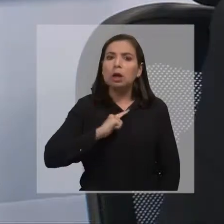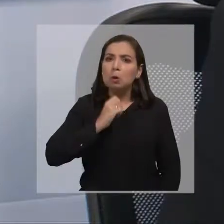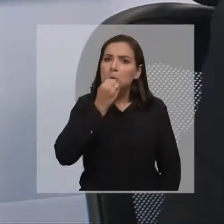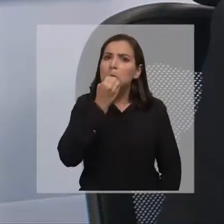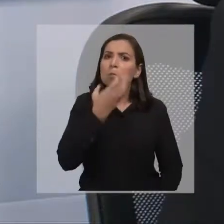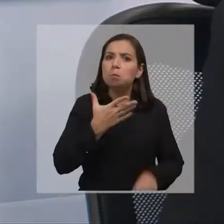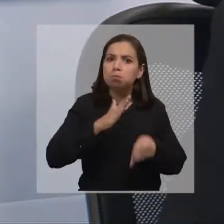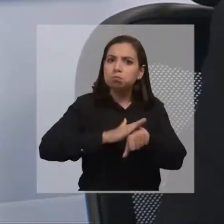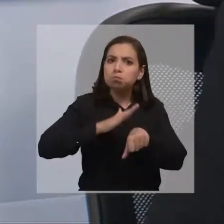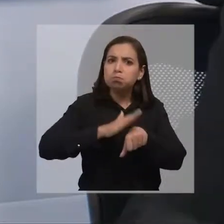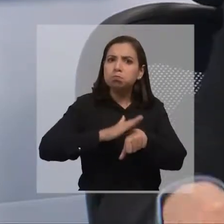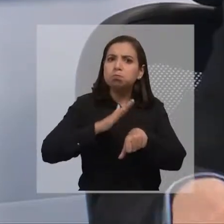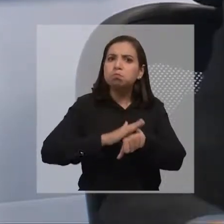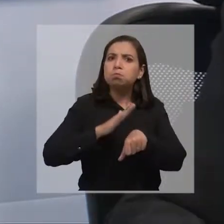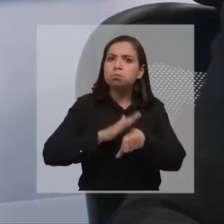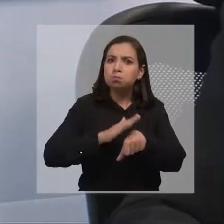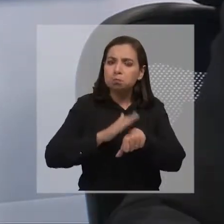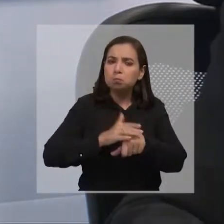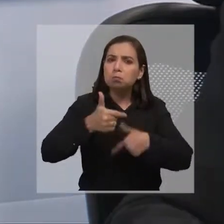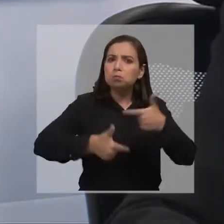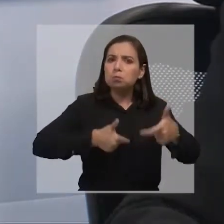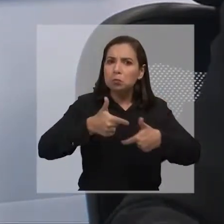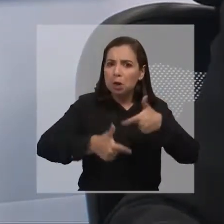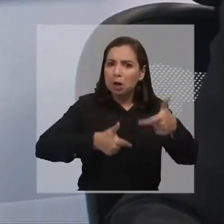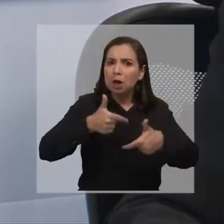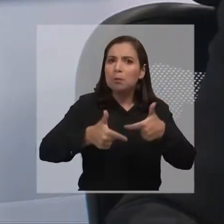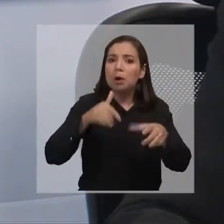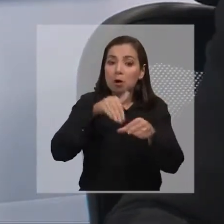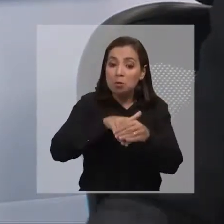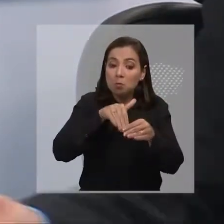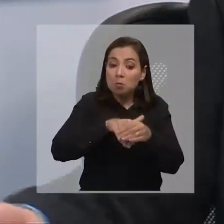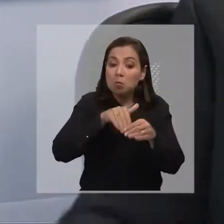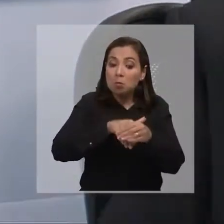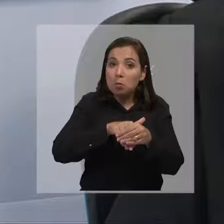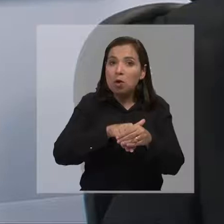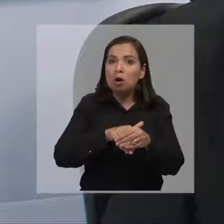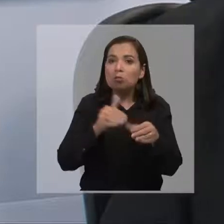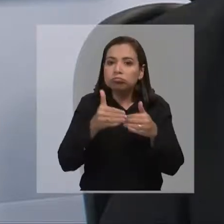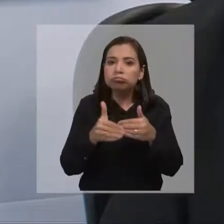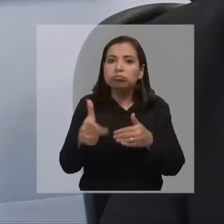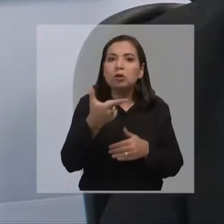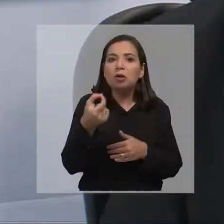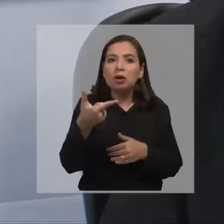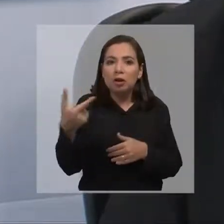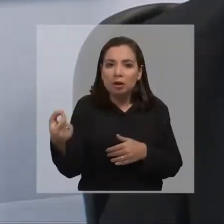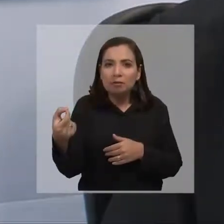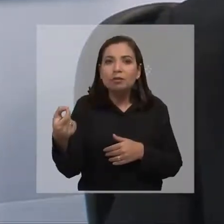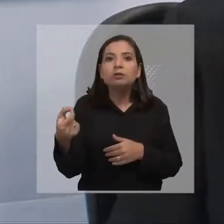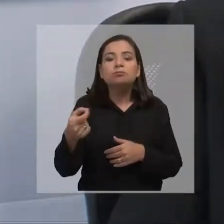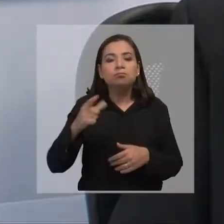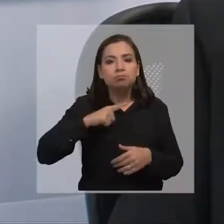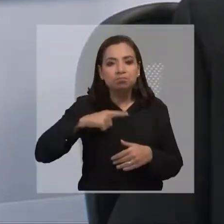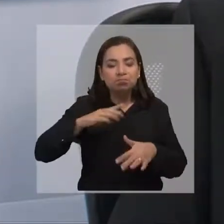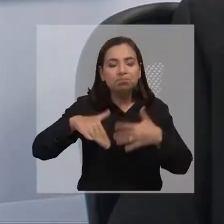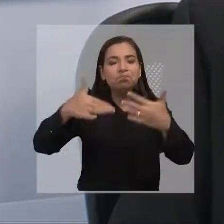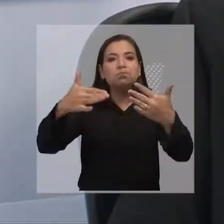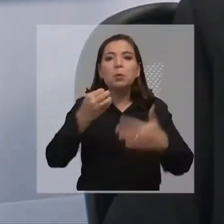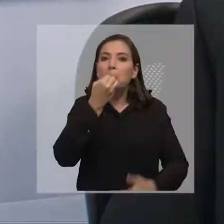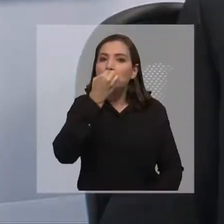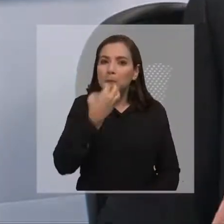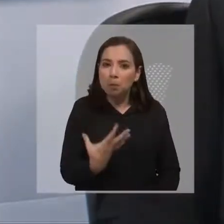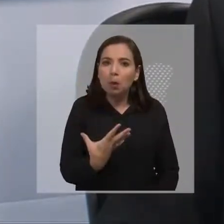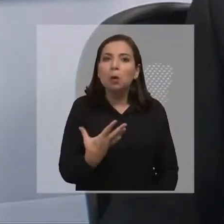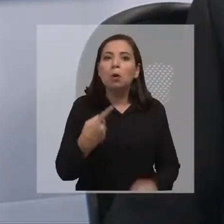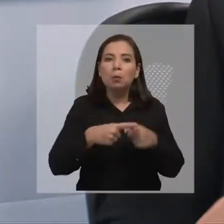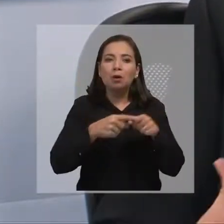ator importante na eleição municipal de Fortaleza de 2020, diferente da eleição de 2016, onde